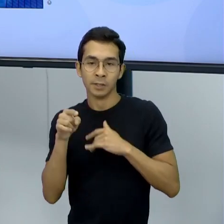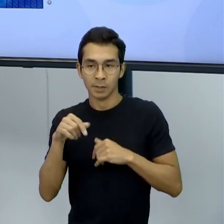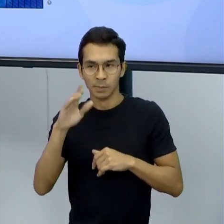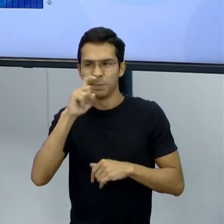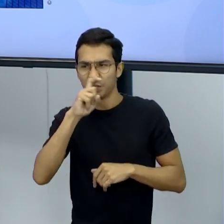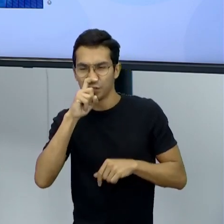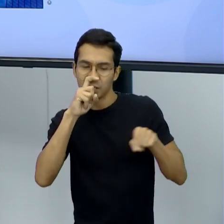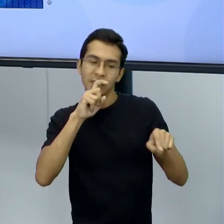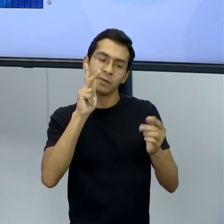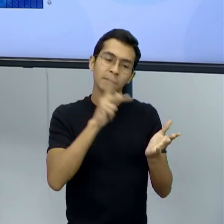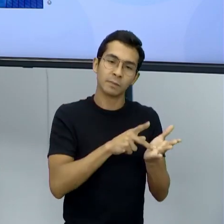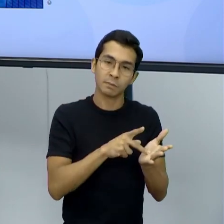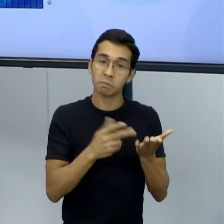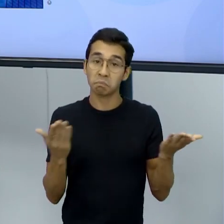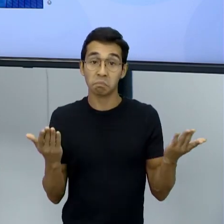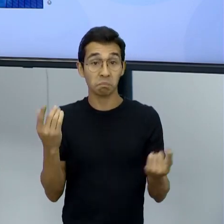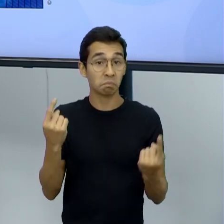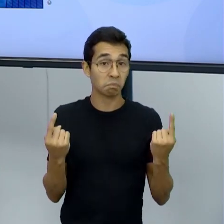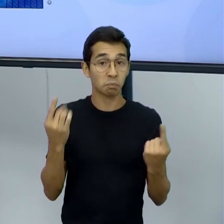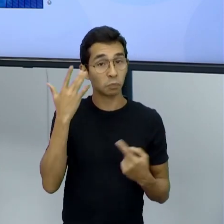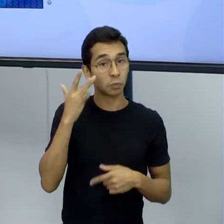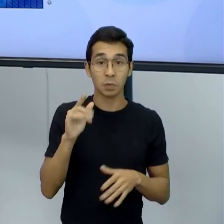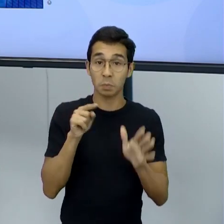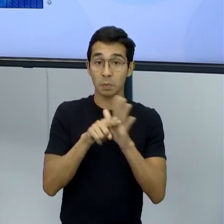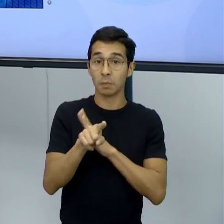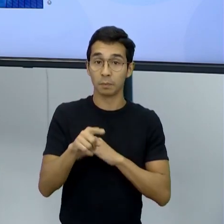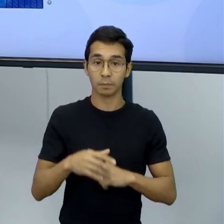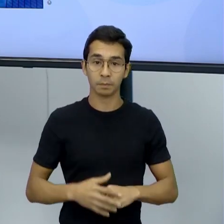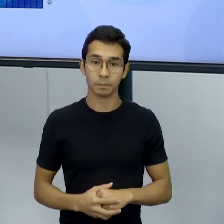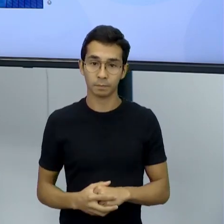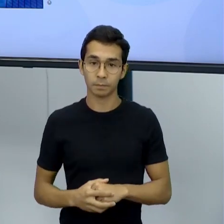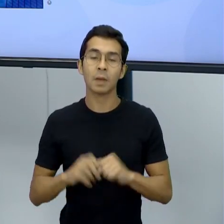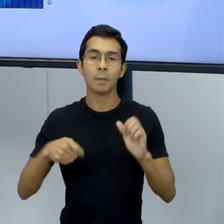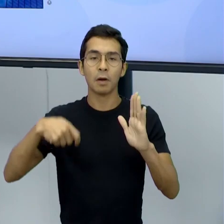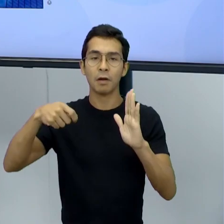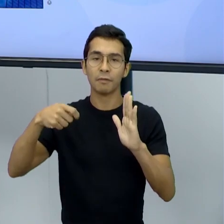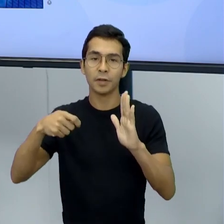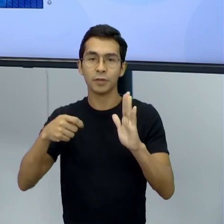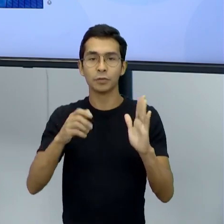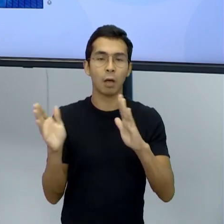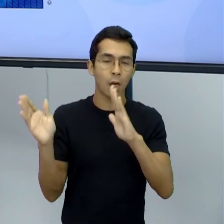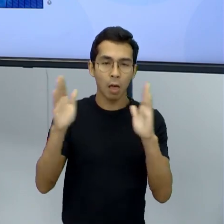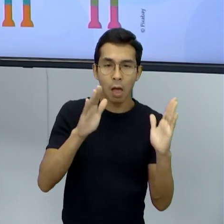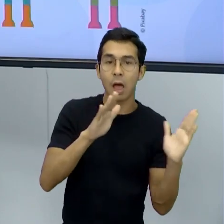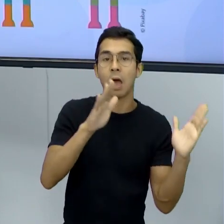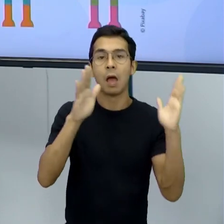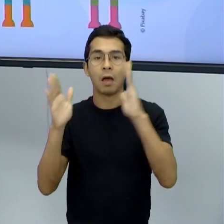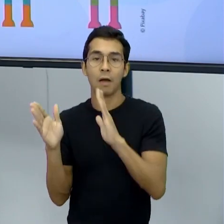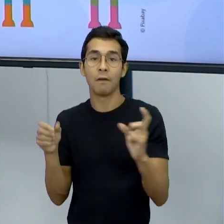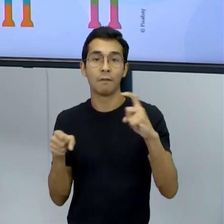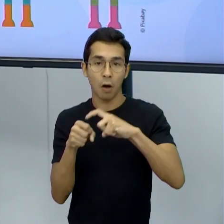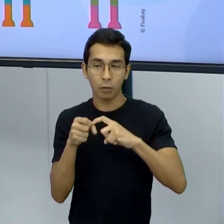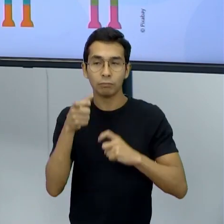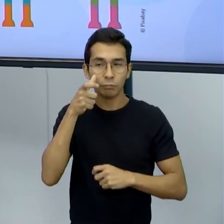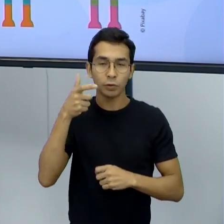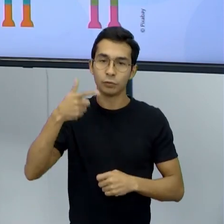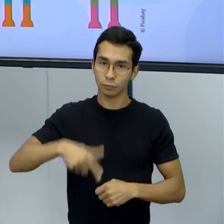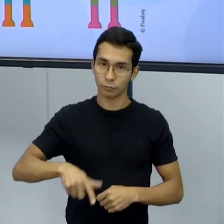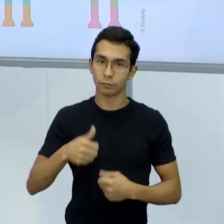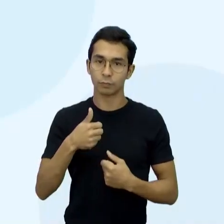sei, estou perguntando. Se foi muito rápido, volte nas perguntas, volte no vídeo. Para cada pergunta é importante o debate, tá certo?